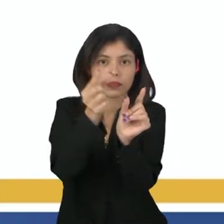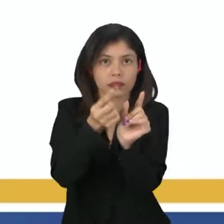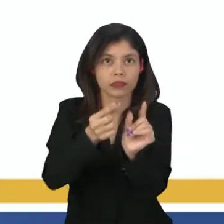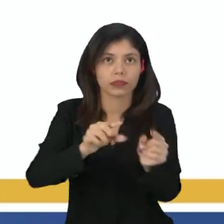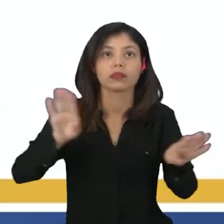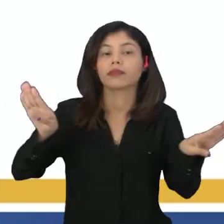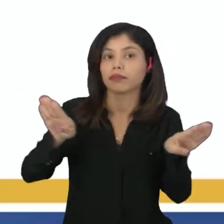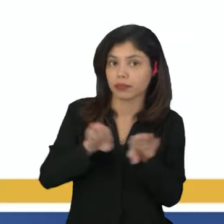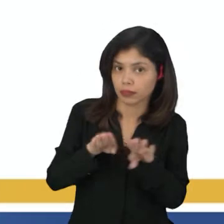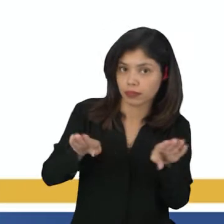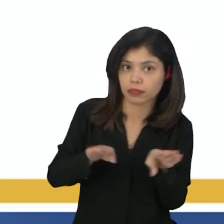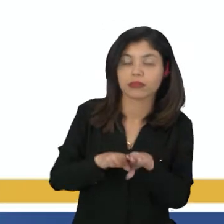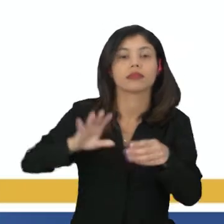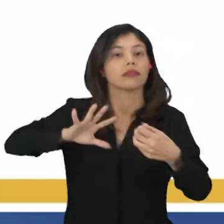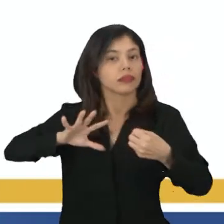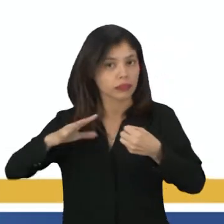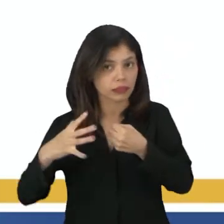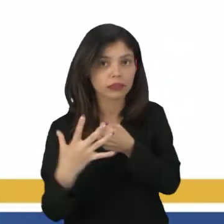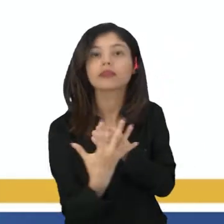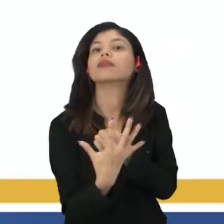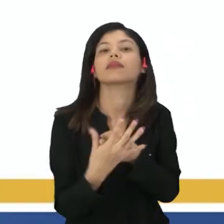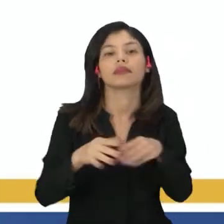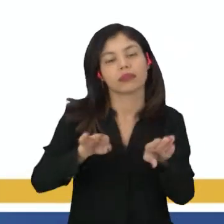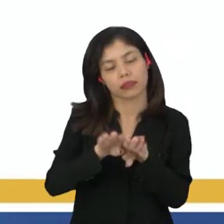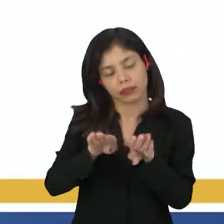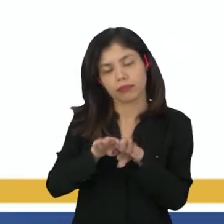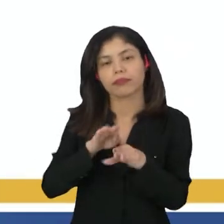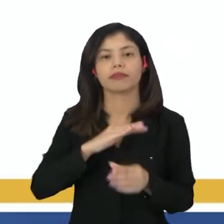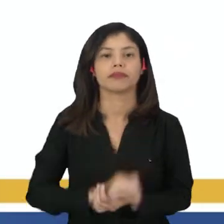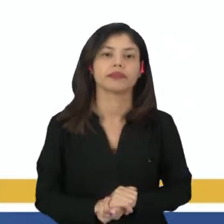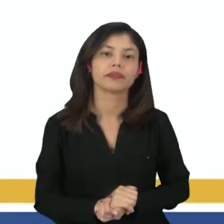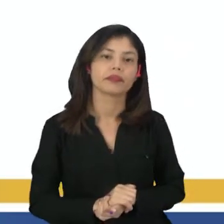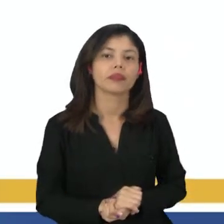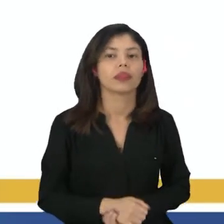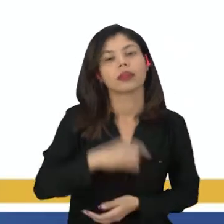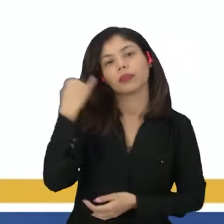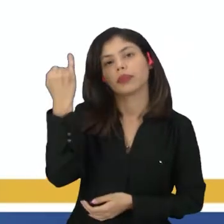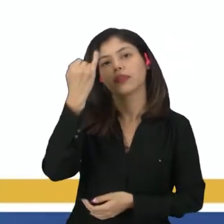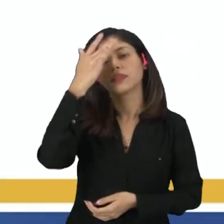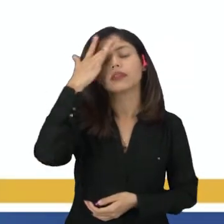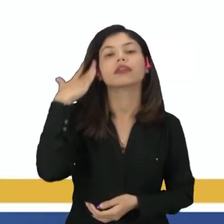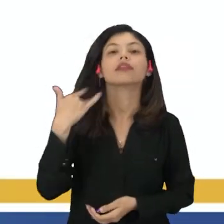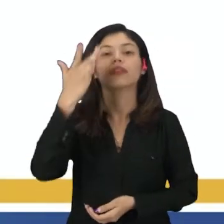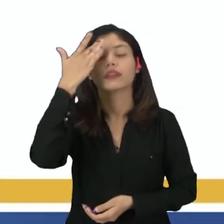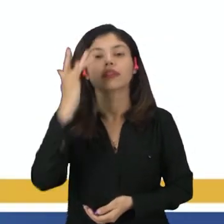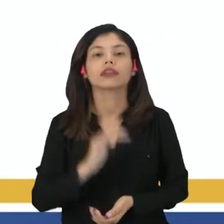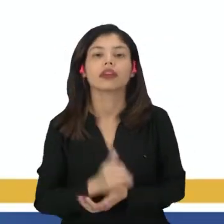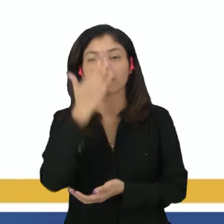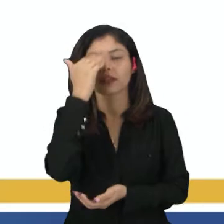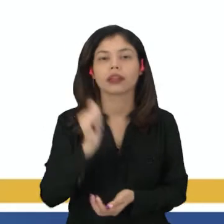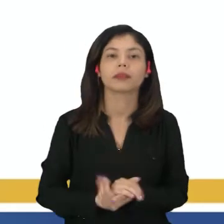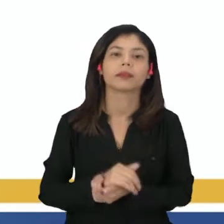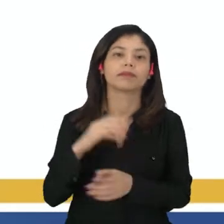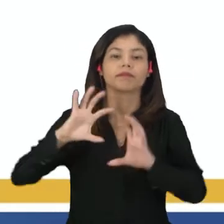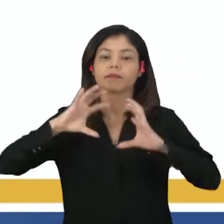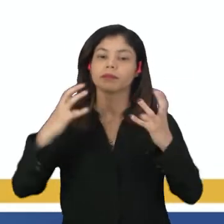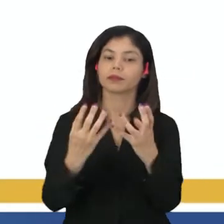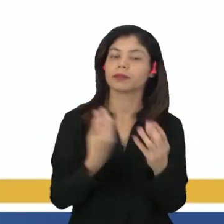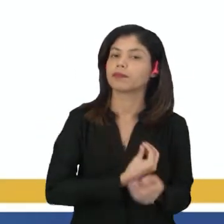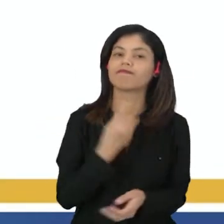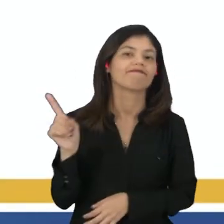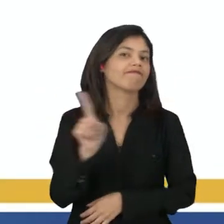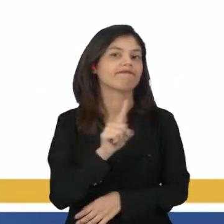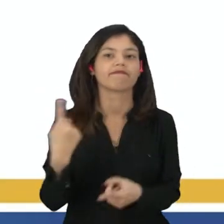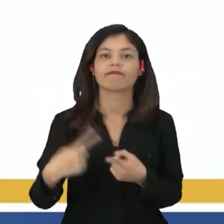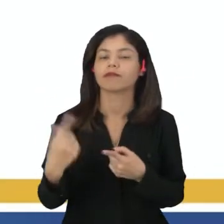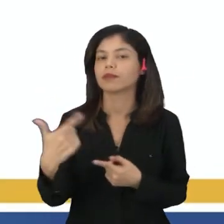o coronavírus, né, que está em alta neste momento. Então é importante a gente saber que eles não são seres vivos porque eles não possuem suas